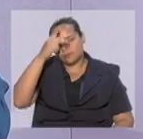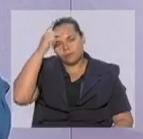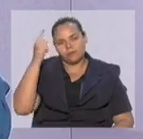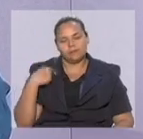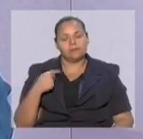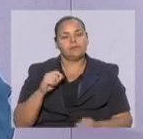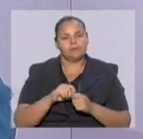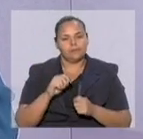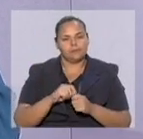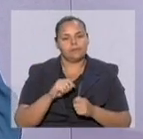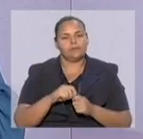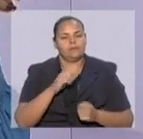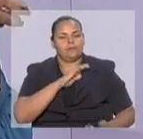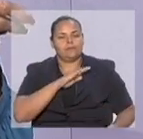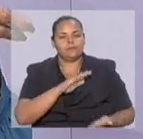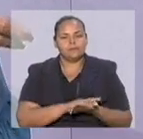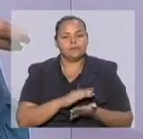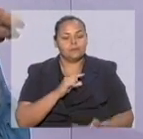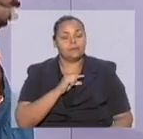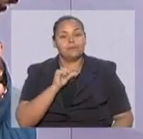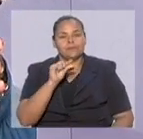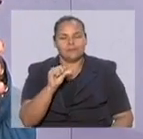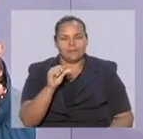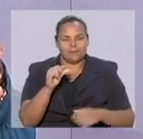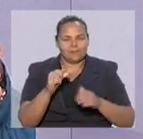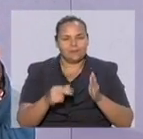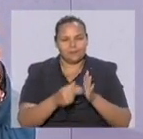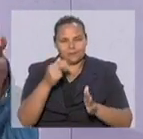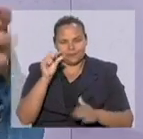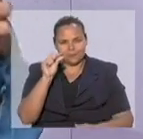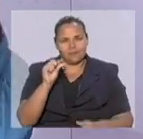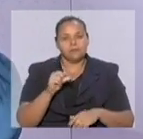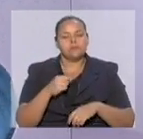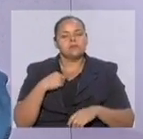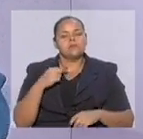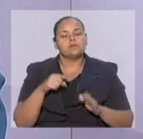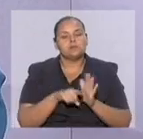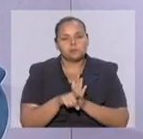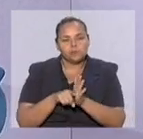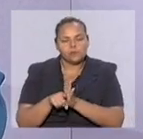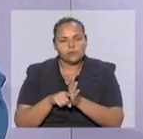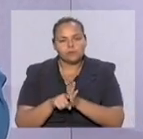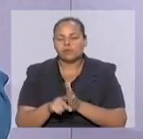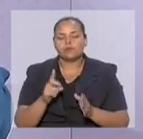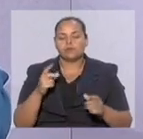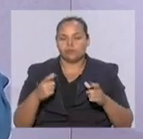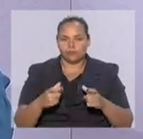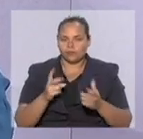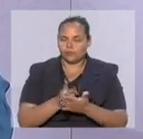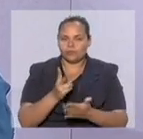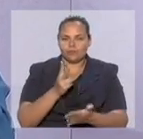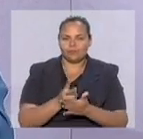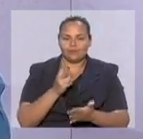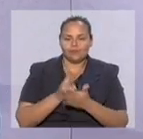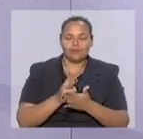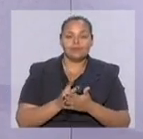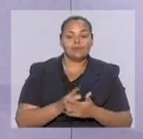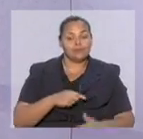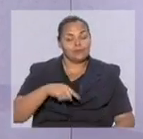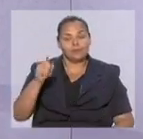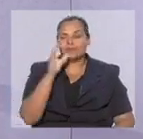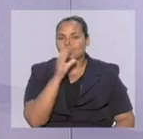sua mamografia e a sua biópsia com histopatológico no mesmo lugar. E uma vez estando com aquele diagnóstico, ele